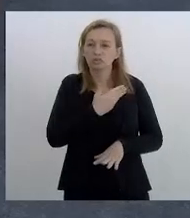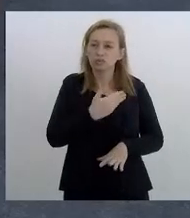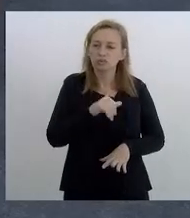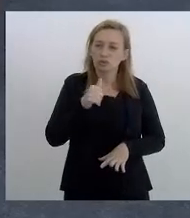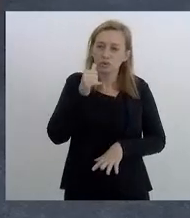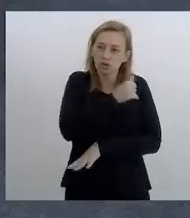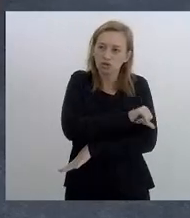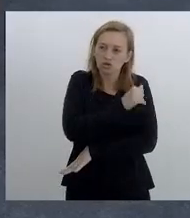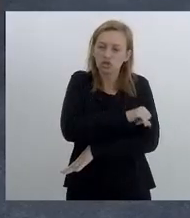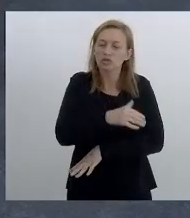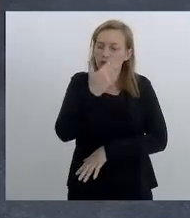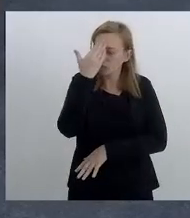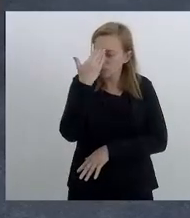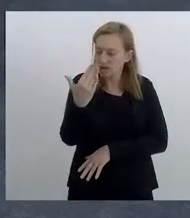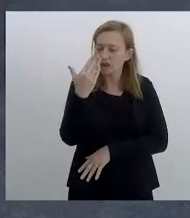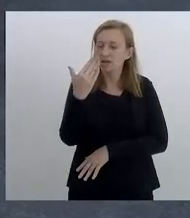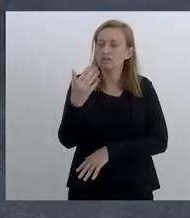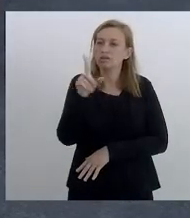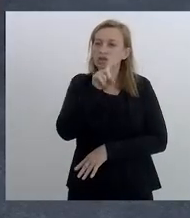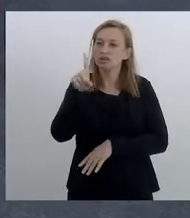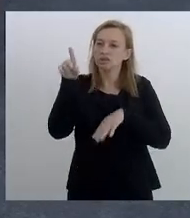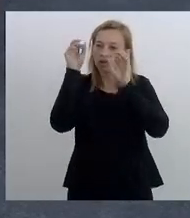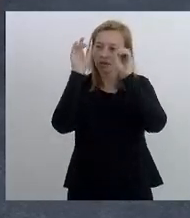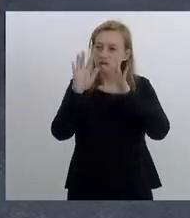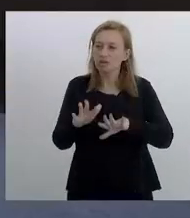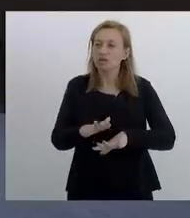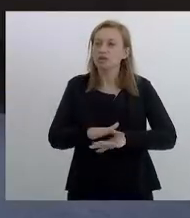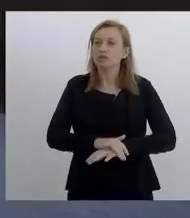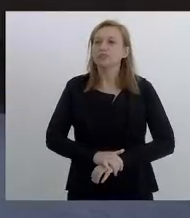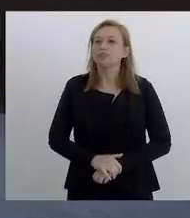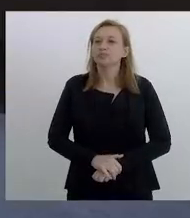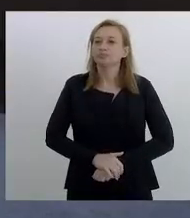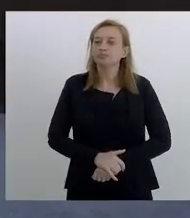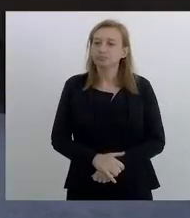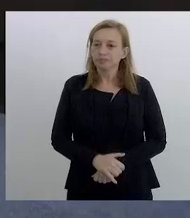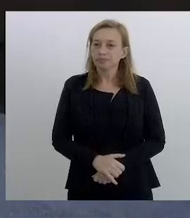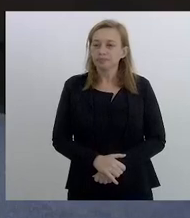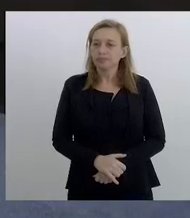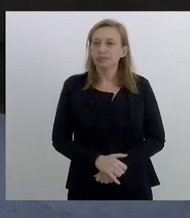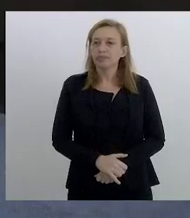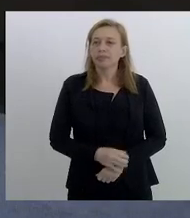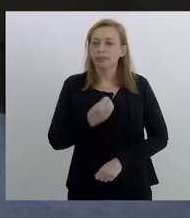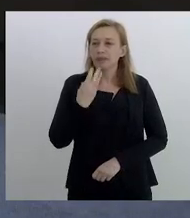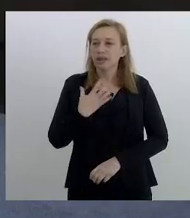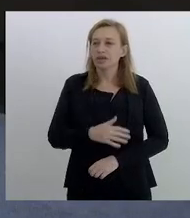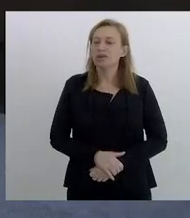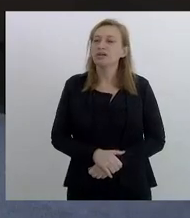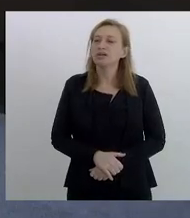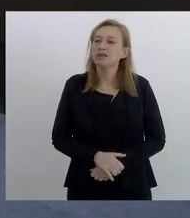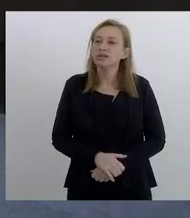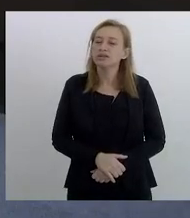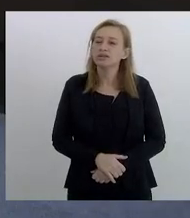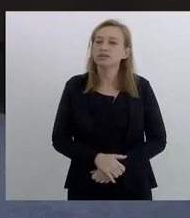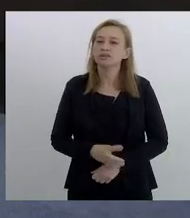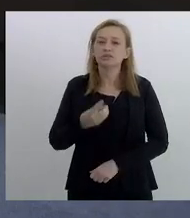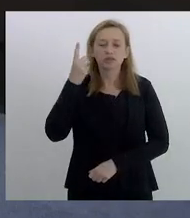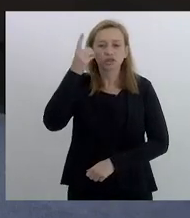Janeiro. Tenho dito muito obrigado, que Deus nos abençoe. Bem, deputado Rosenberg